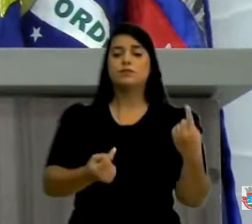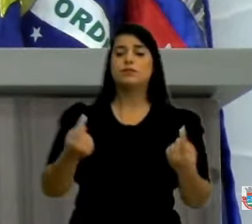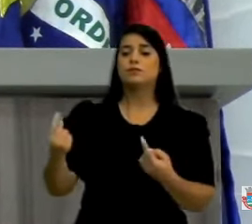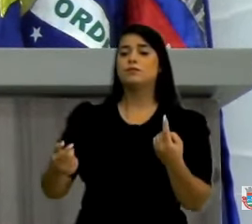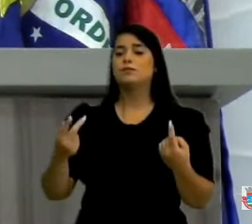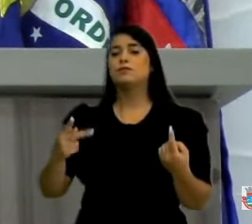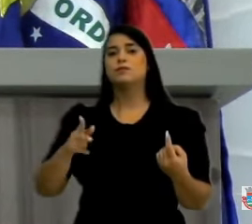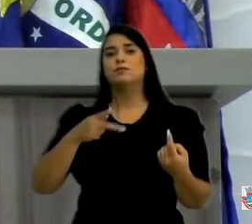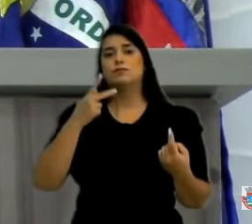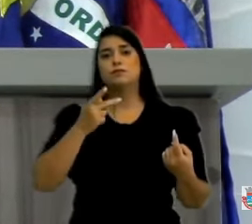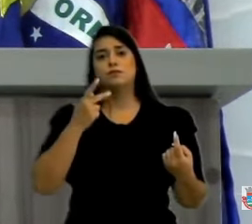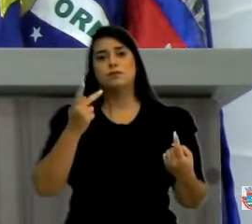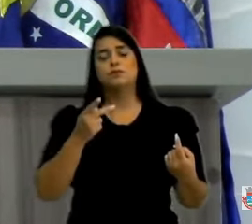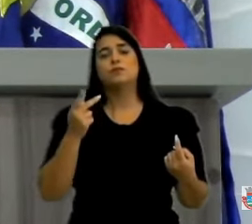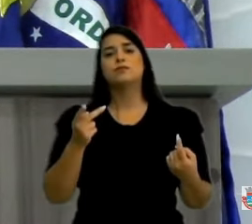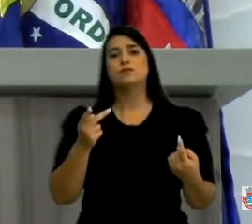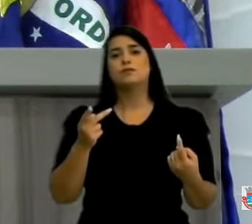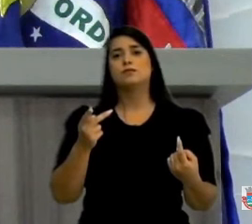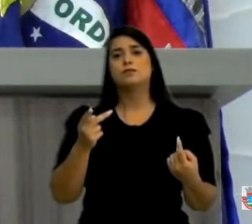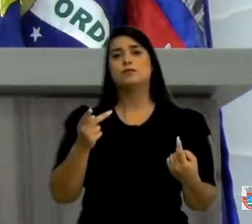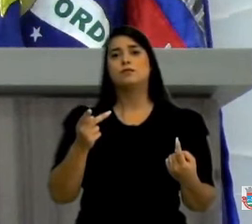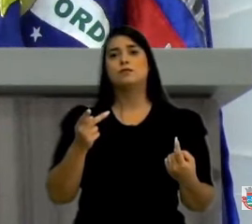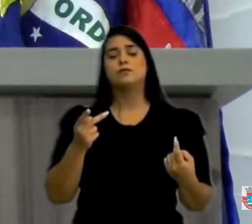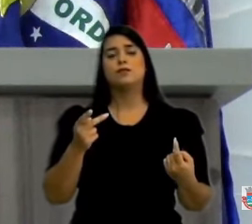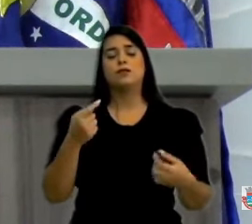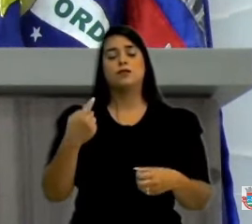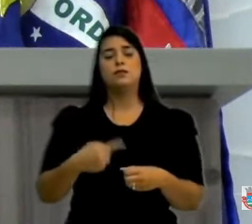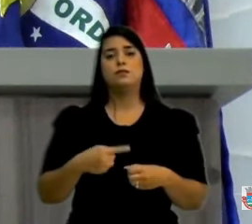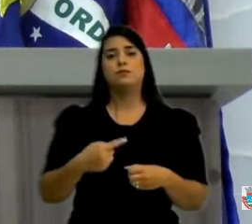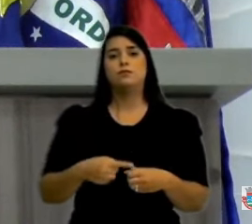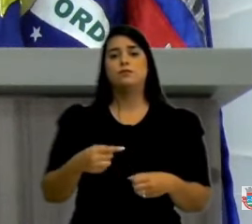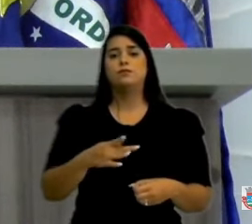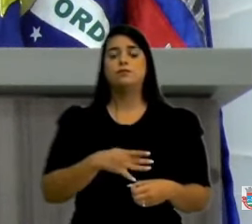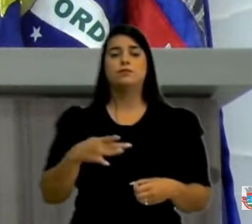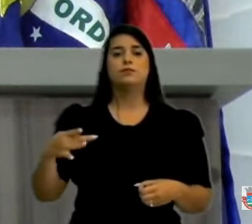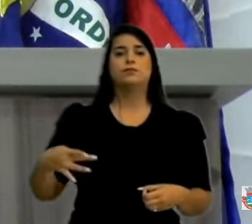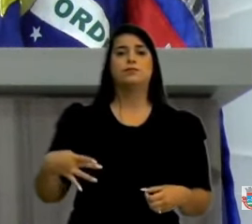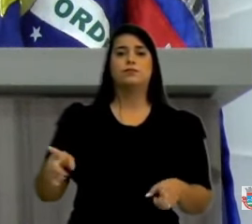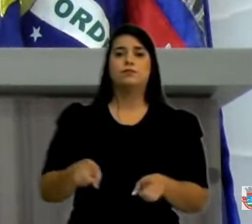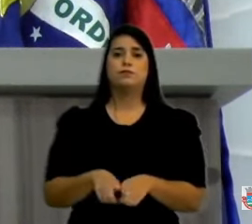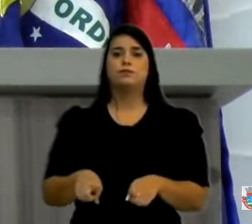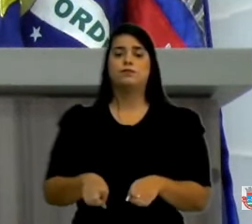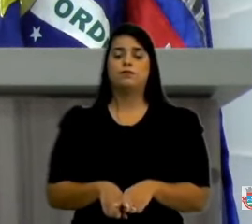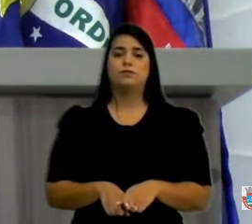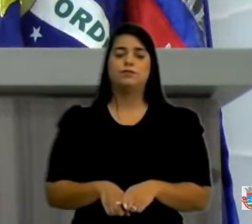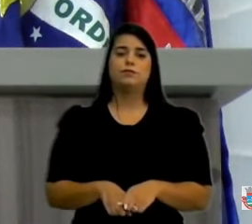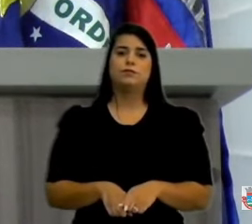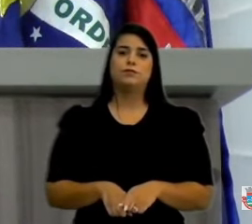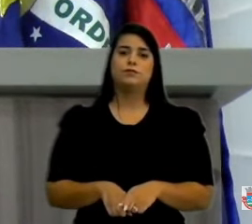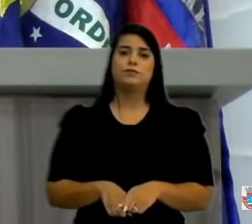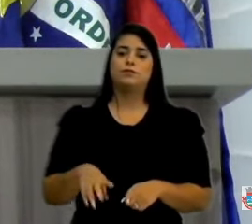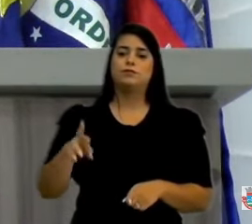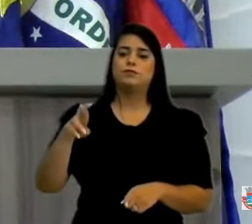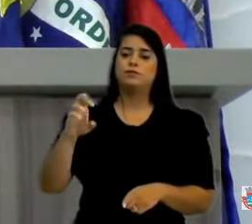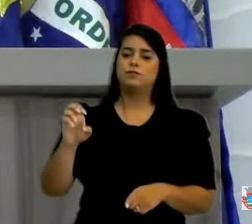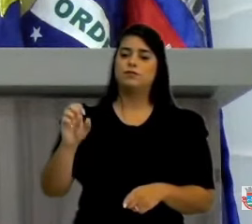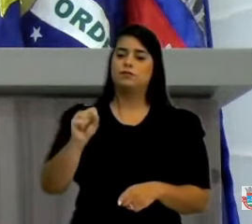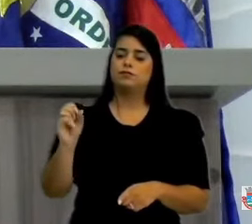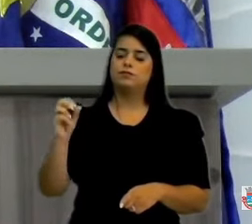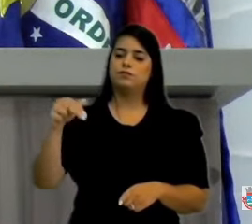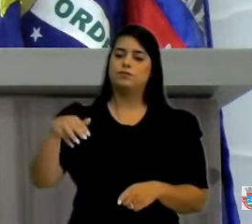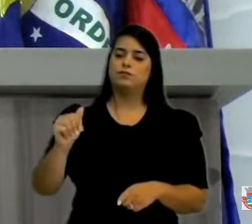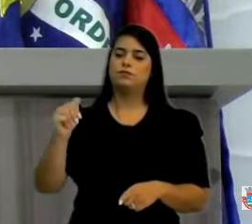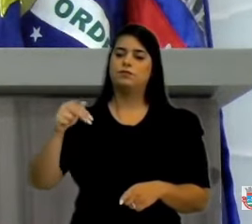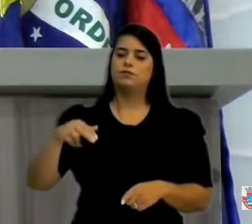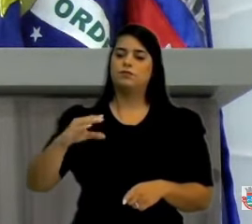fala, falando sobre o nosso município, sobre saúde, sobre a ressonância, vereadora.